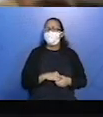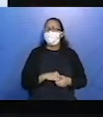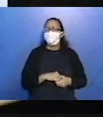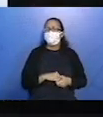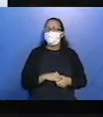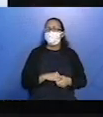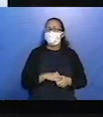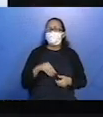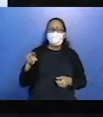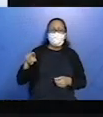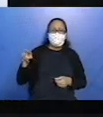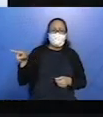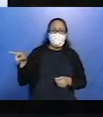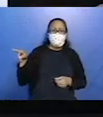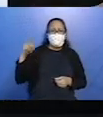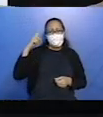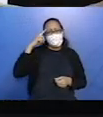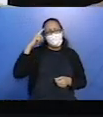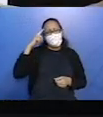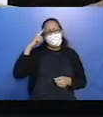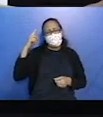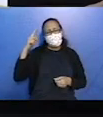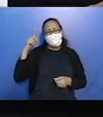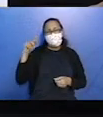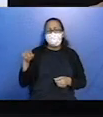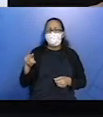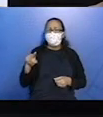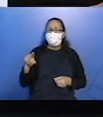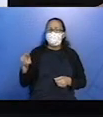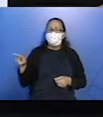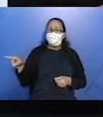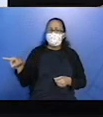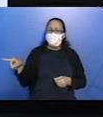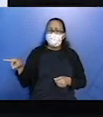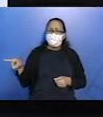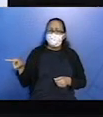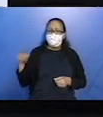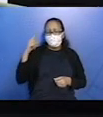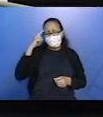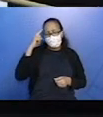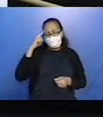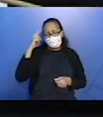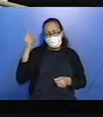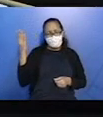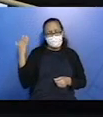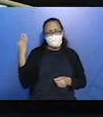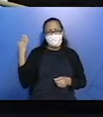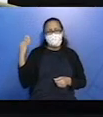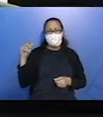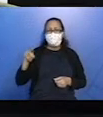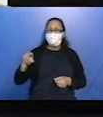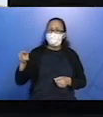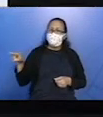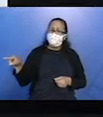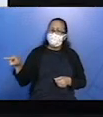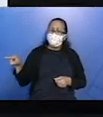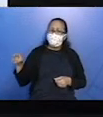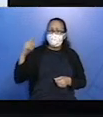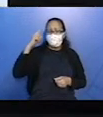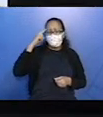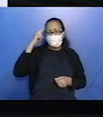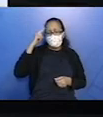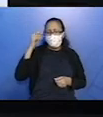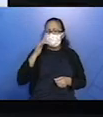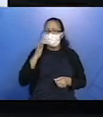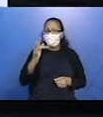Eles pensam. Eles pensaram. Eles pensarão.